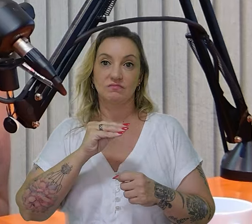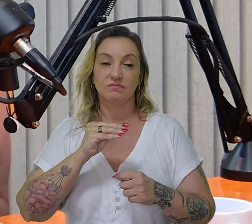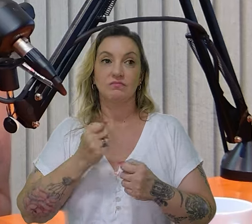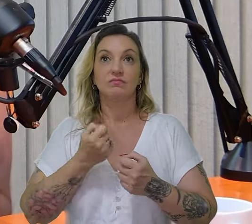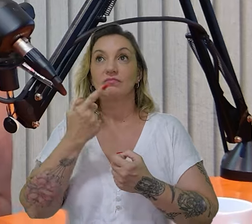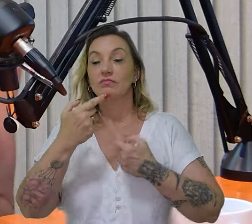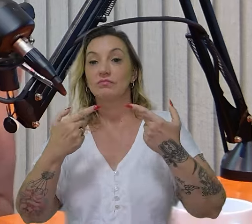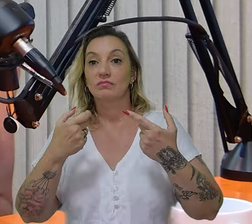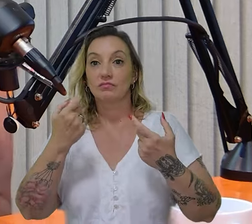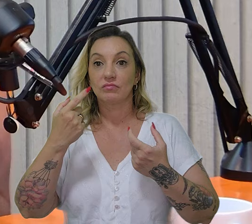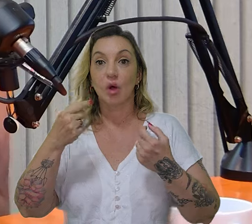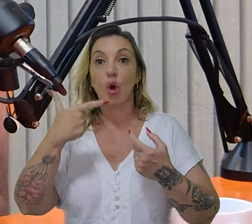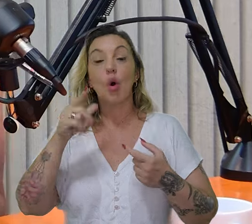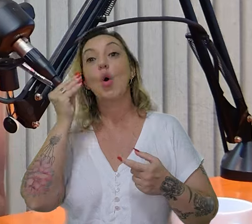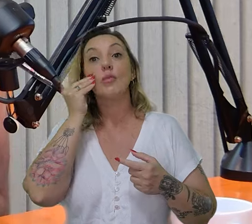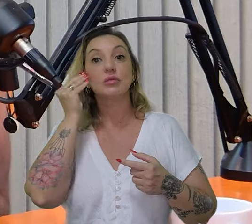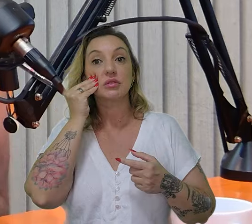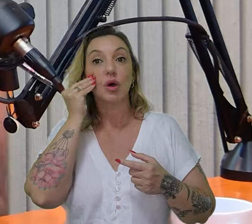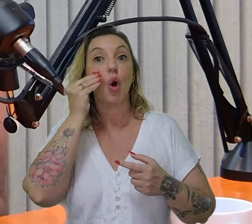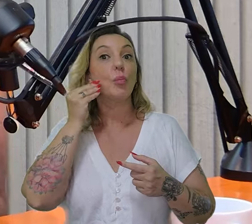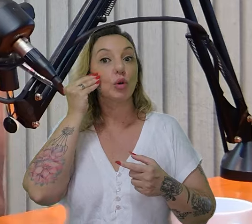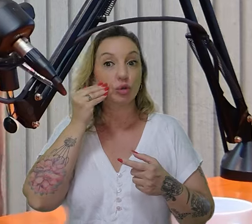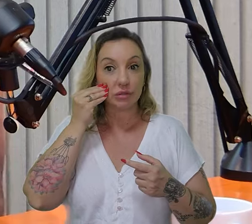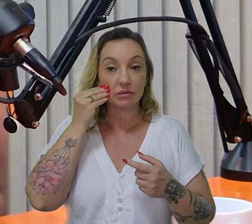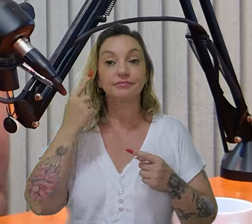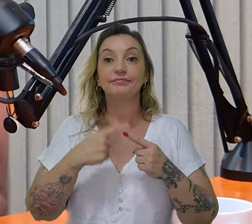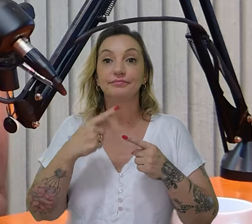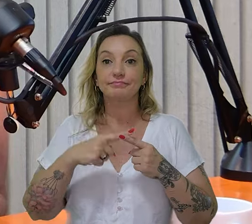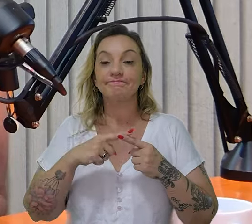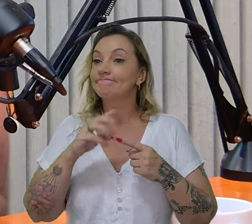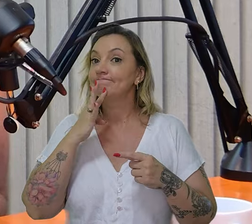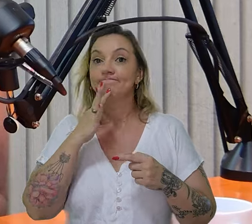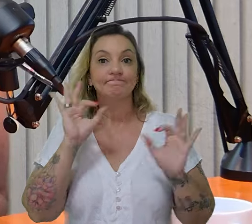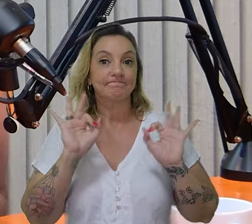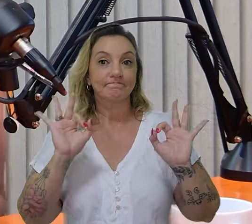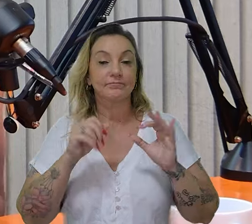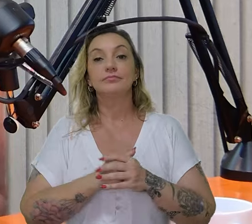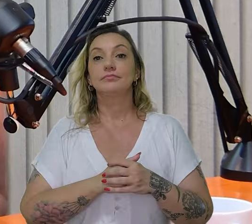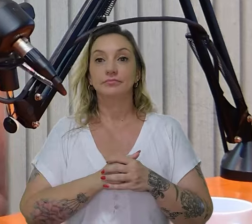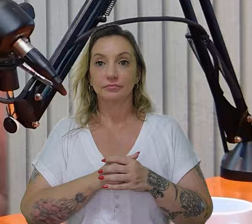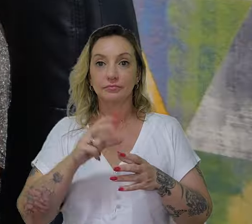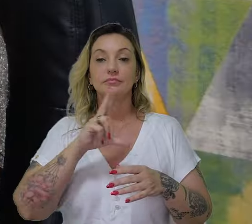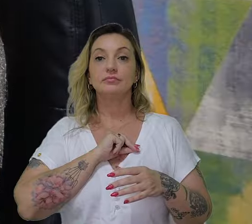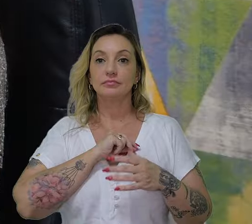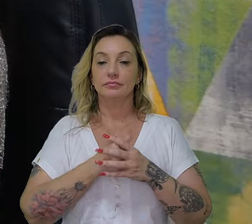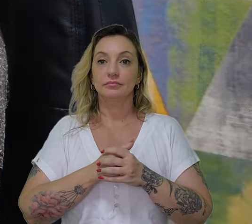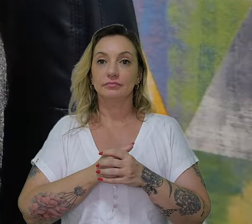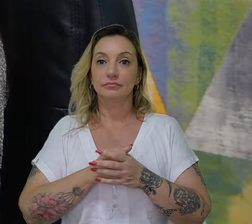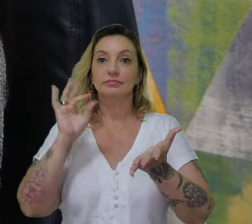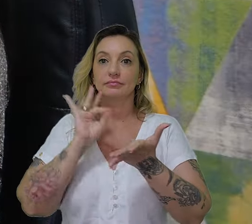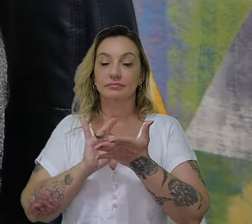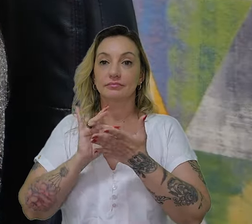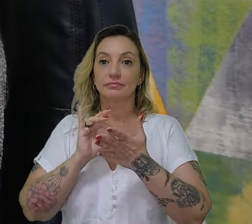série de outras opções outras oportunidades porque a gente desconhece nossa muito não gente no